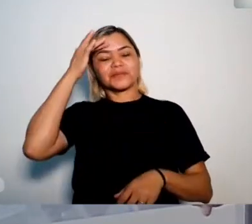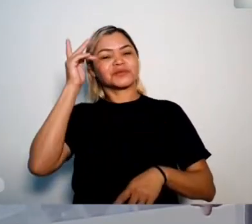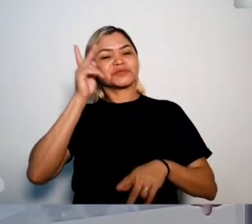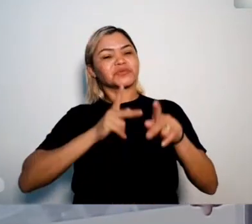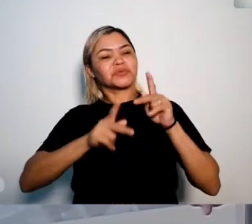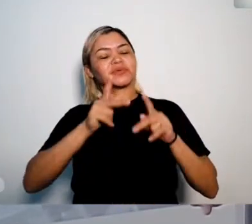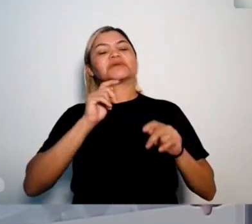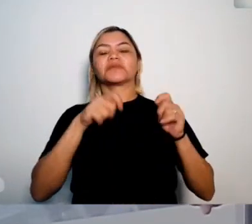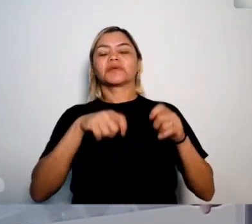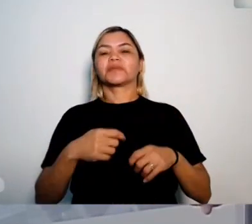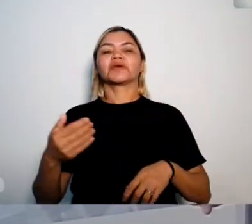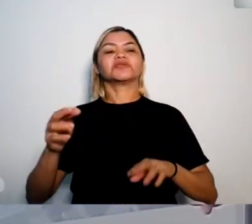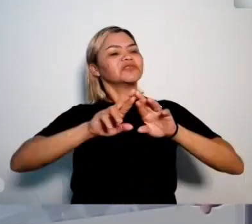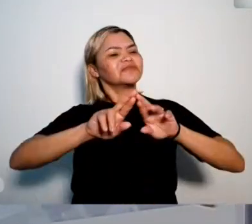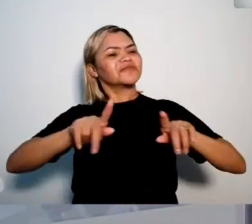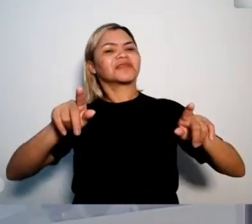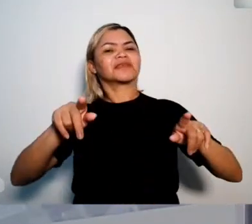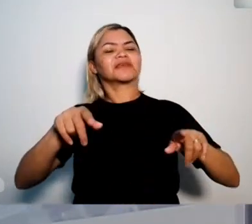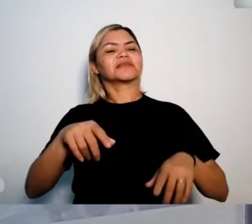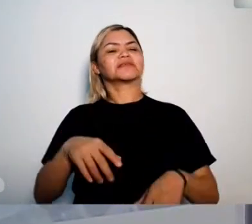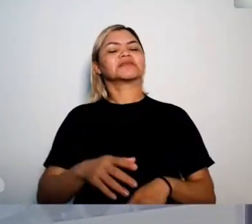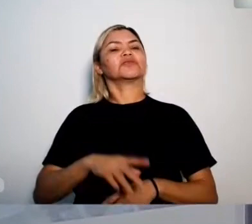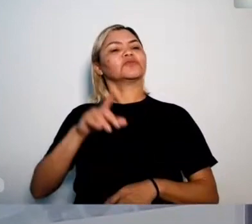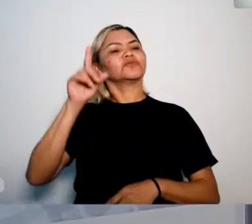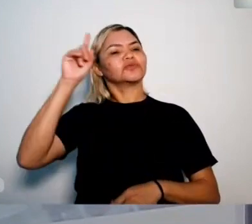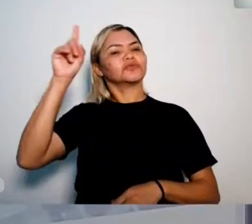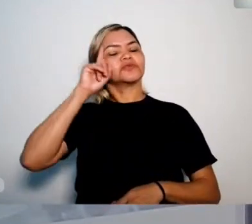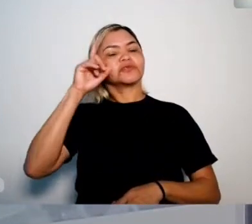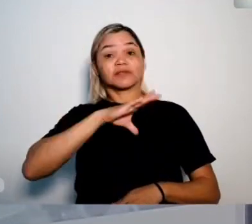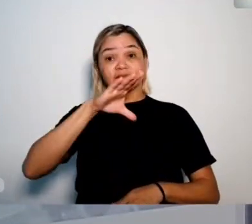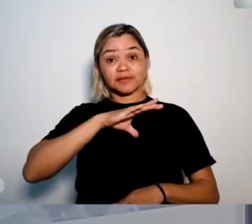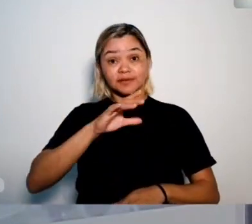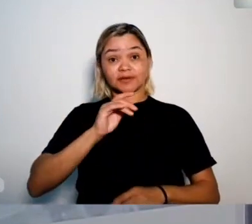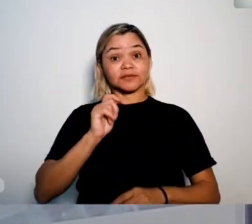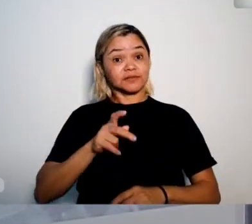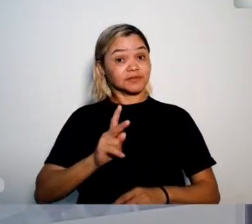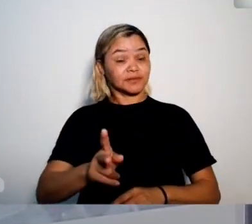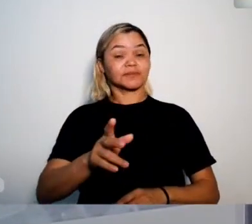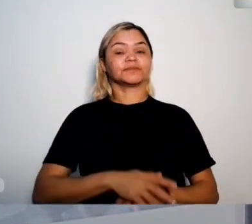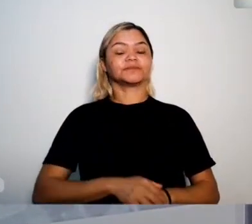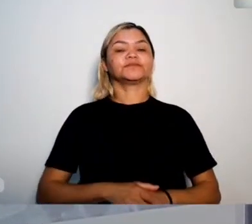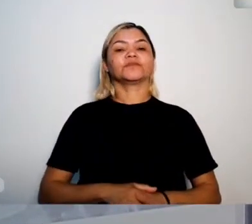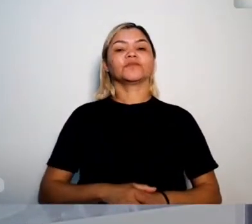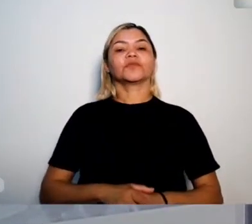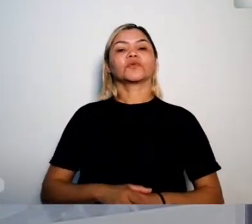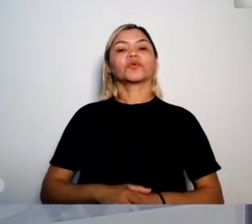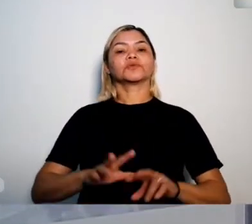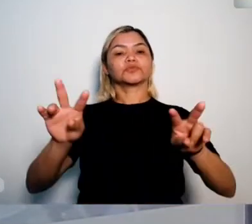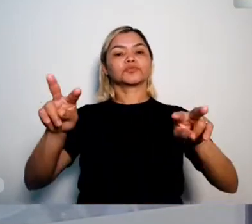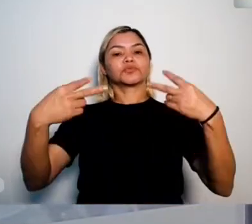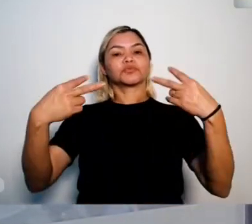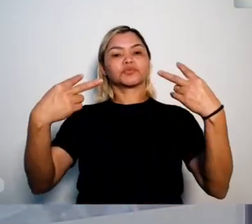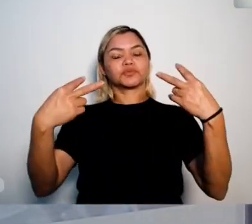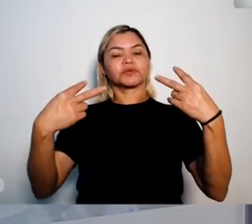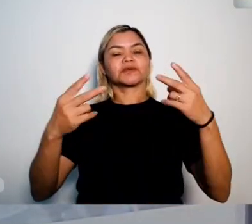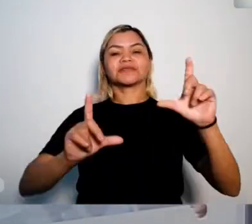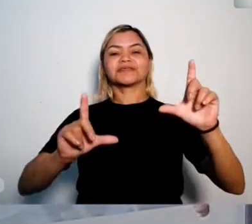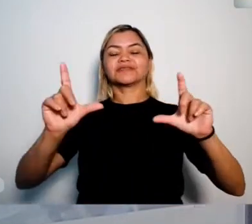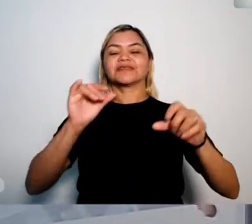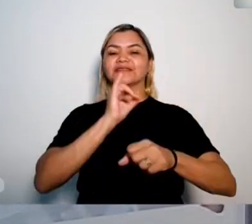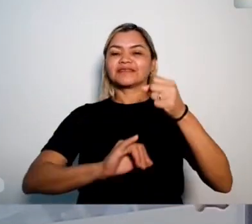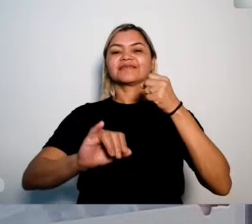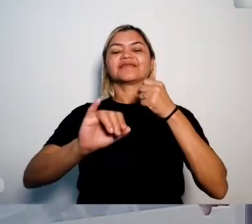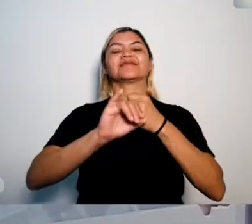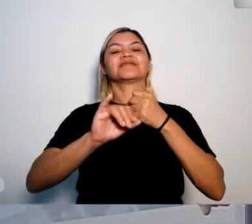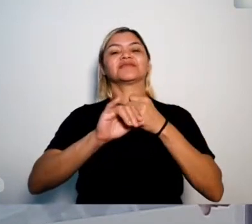diferença no dia a dia da nossa cidade, nossos telespectadores, nossos internautas.